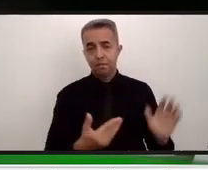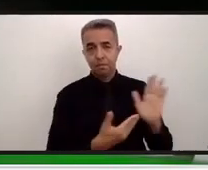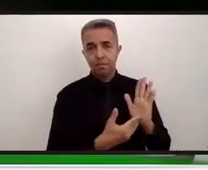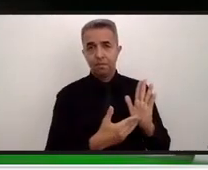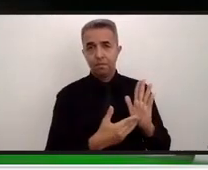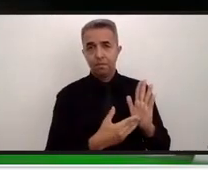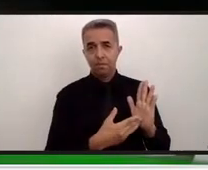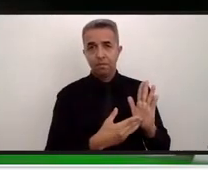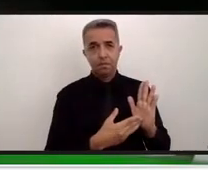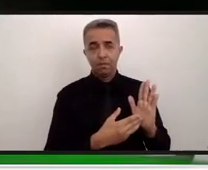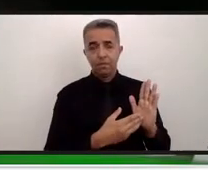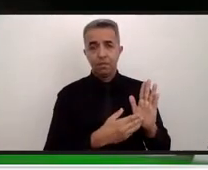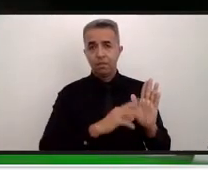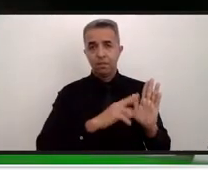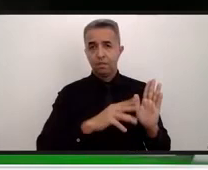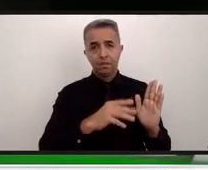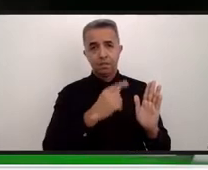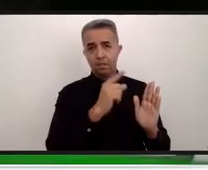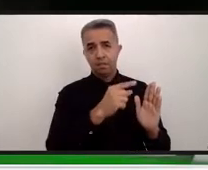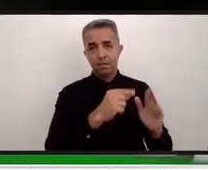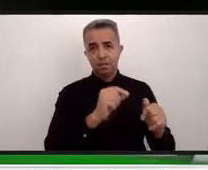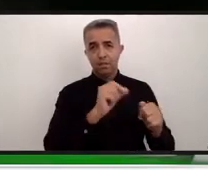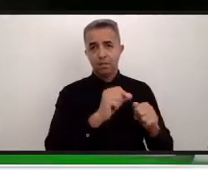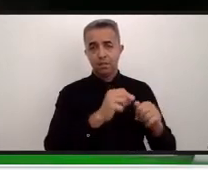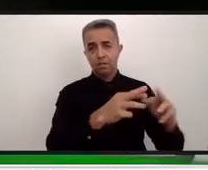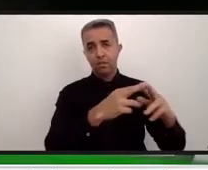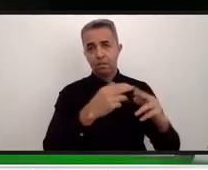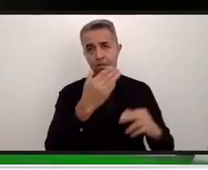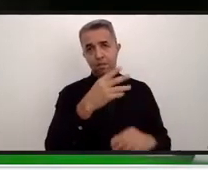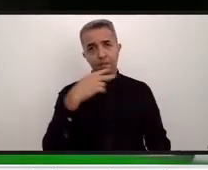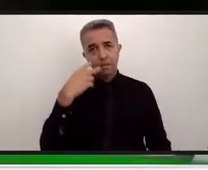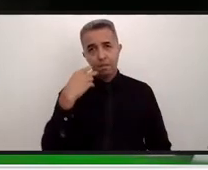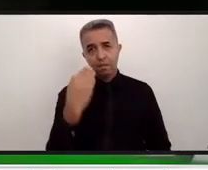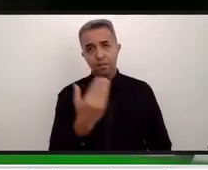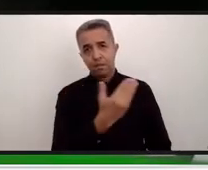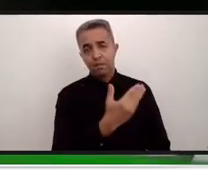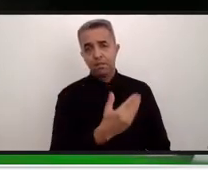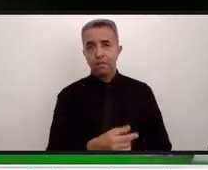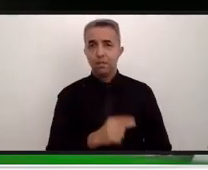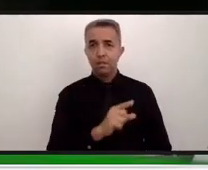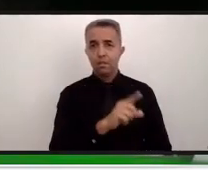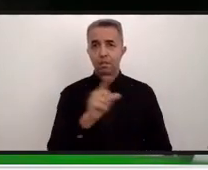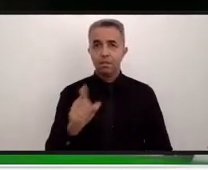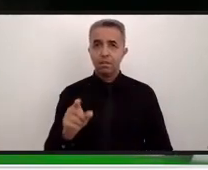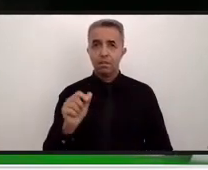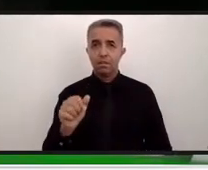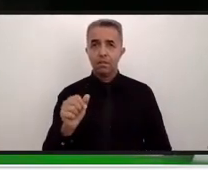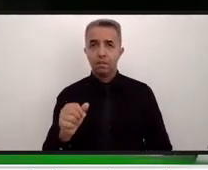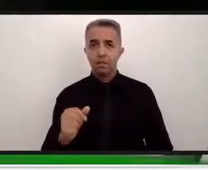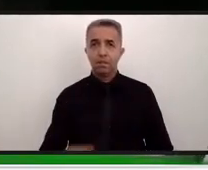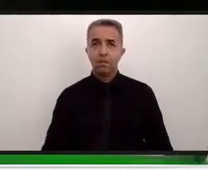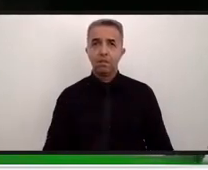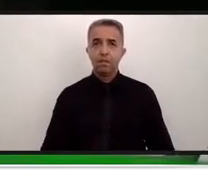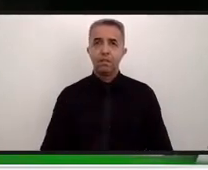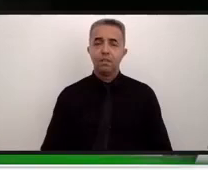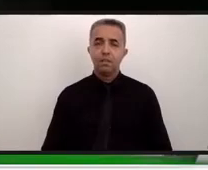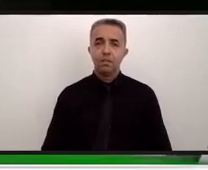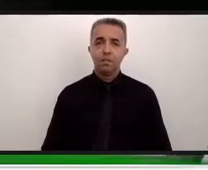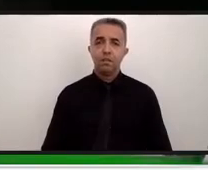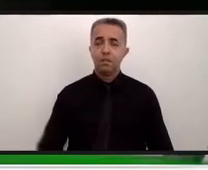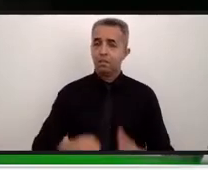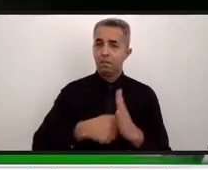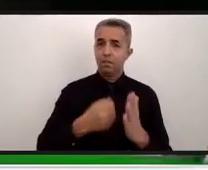fez esse requerimento, foi o vereador. Quem poderia vocês apresentar? Eu, por questão exemplo, de ordem, voto a senhor. favor da convocação